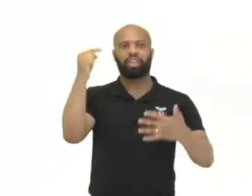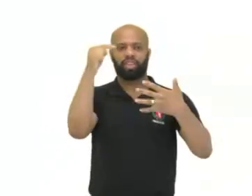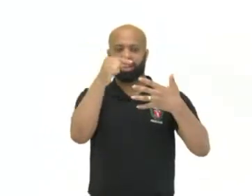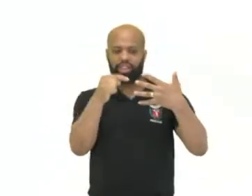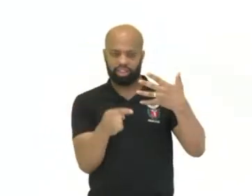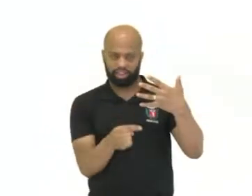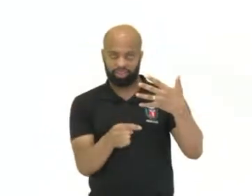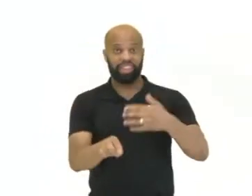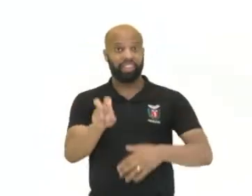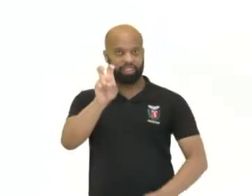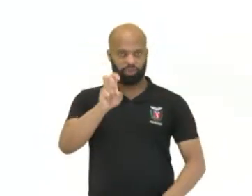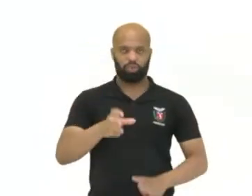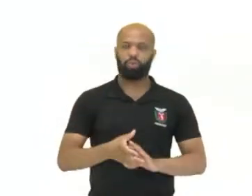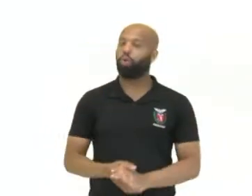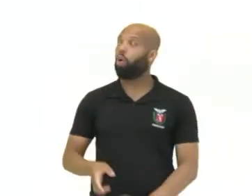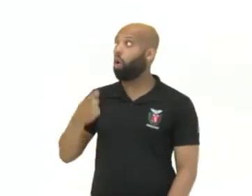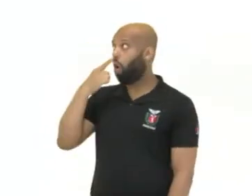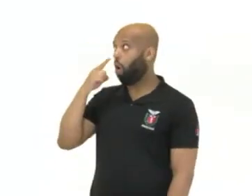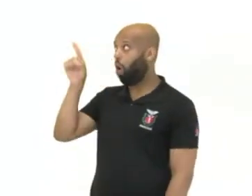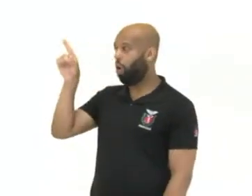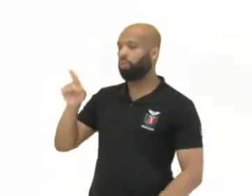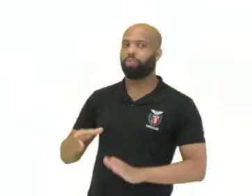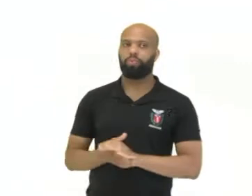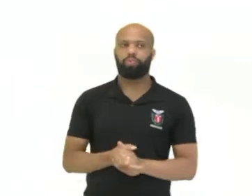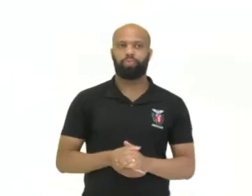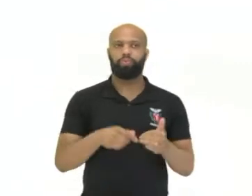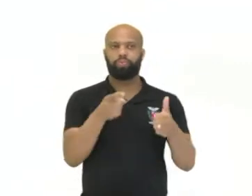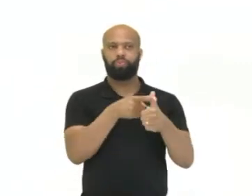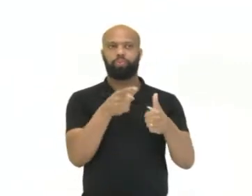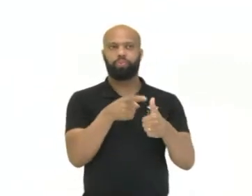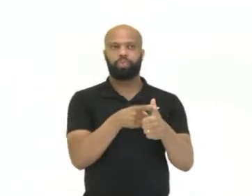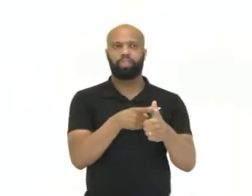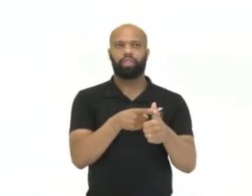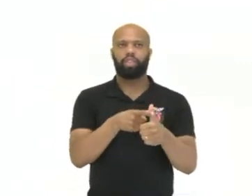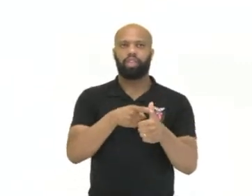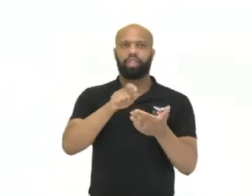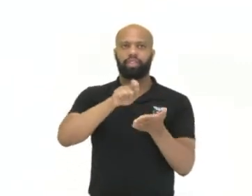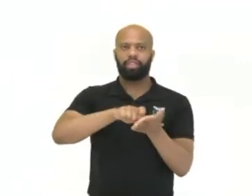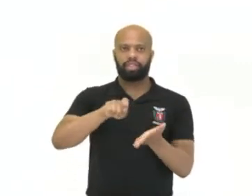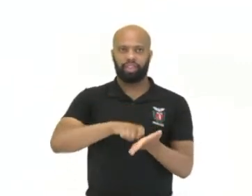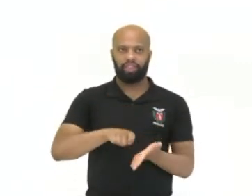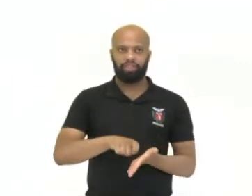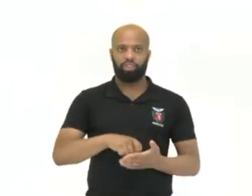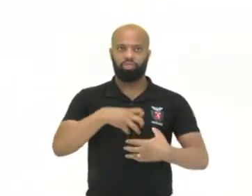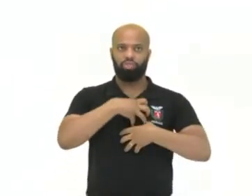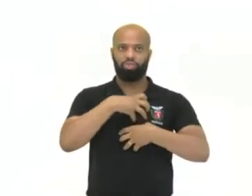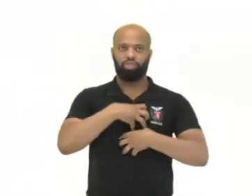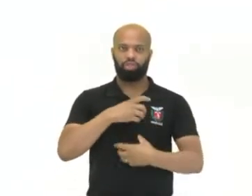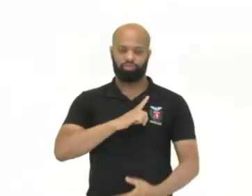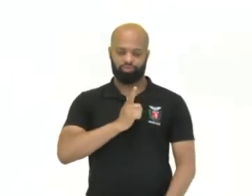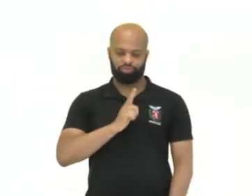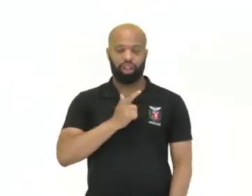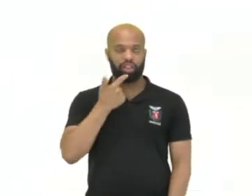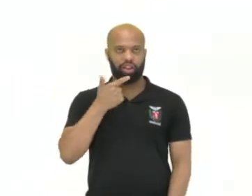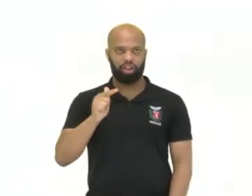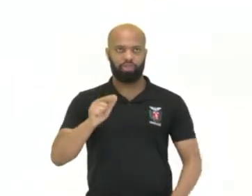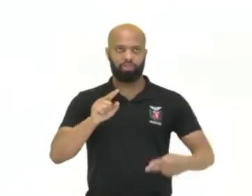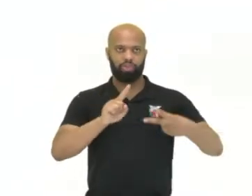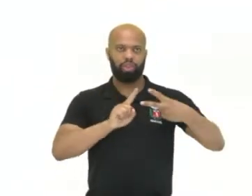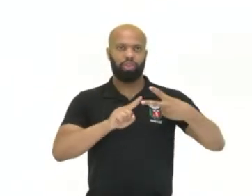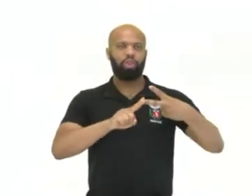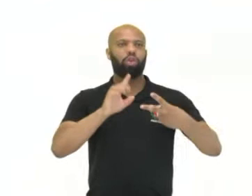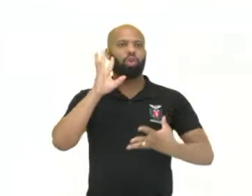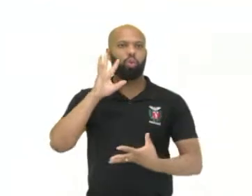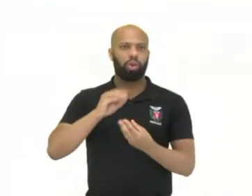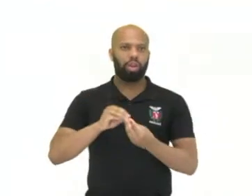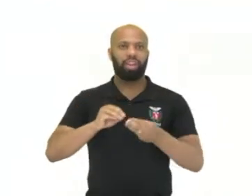cobranças. Então, vamos ver. Na número 1, dominar a variedade padrão da língua. Na 2, compreender tema,